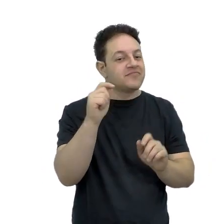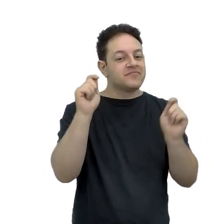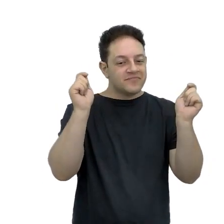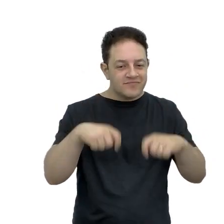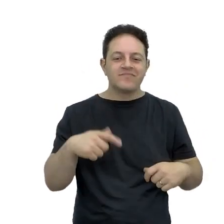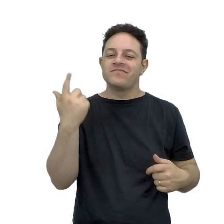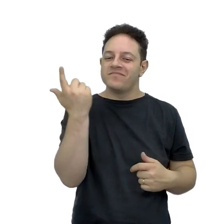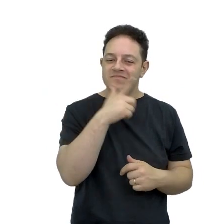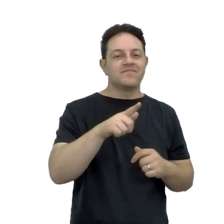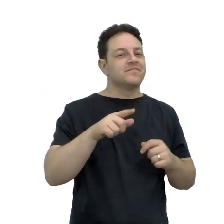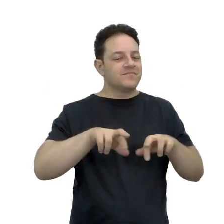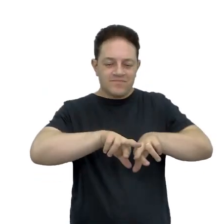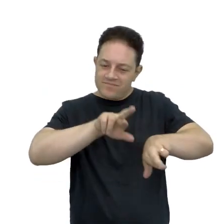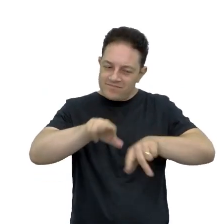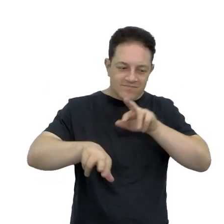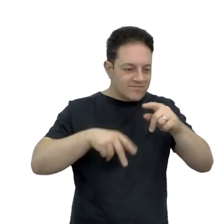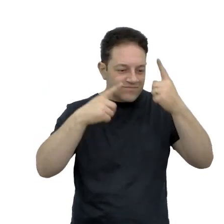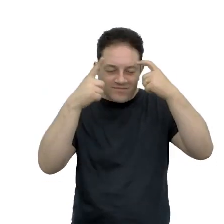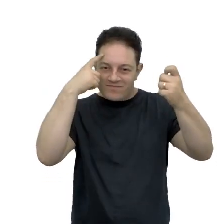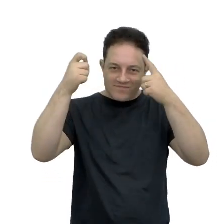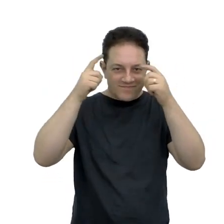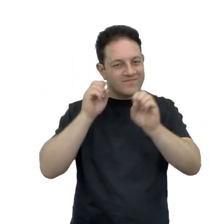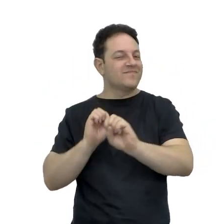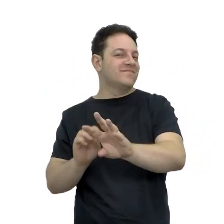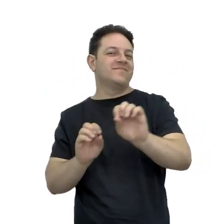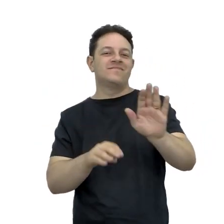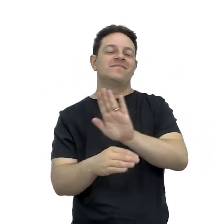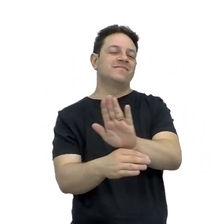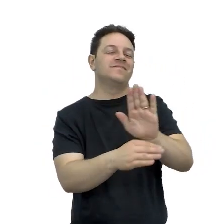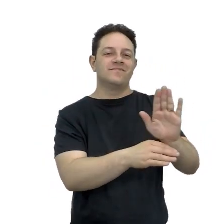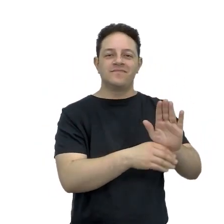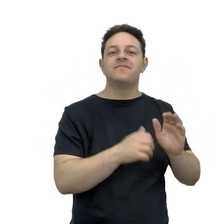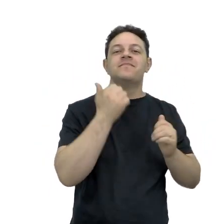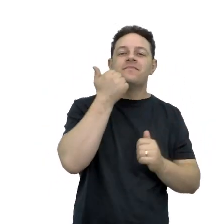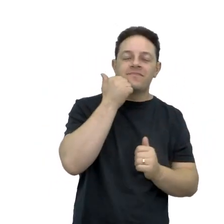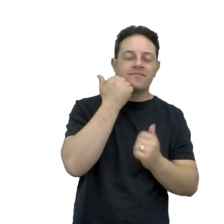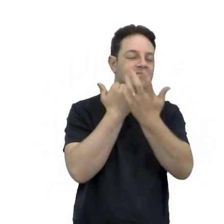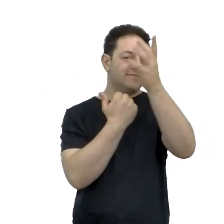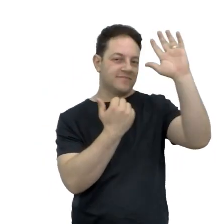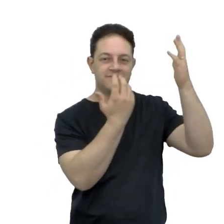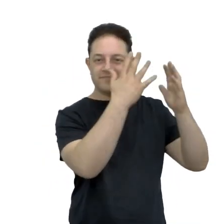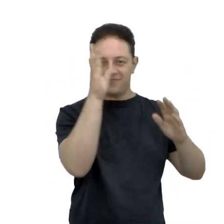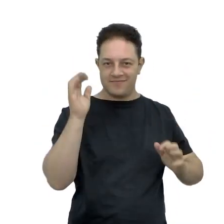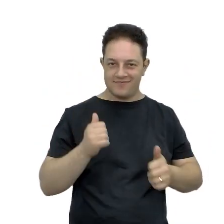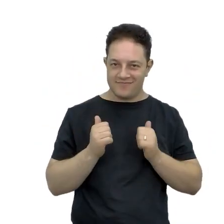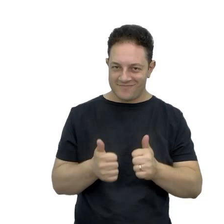vocês possam contribuir conosco na nossa rede de ciências da natureza.